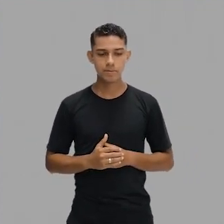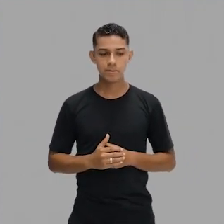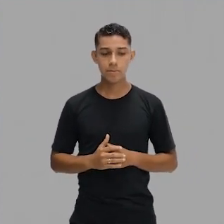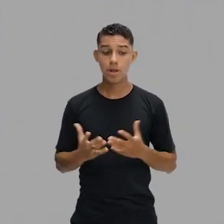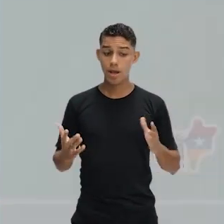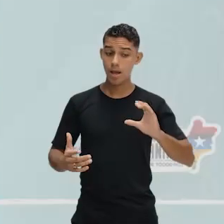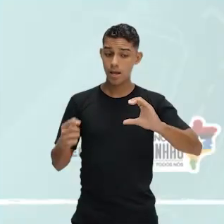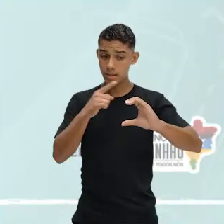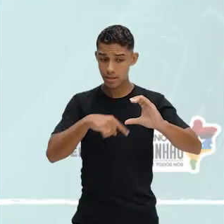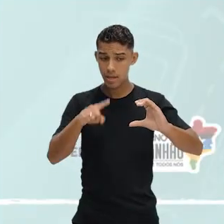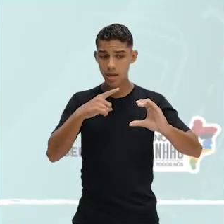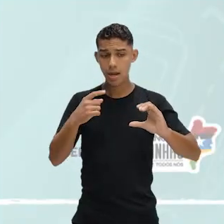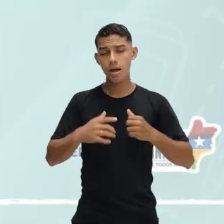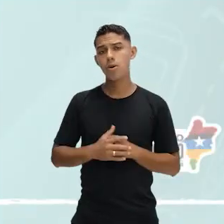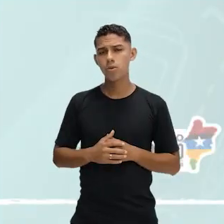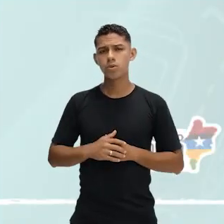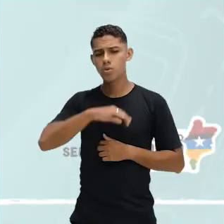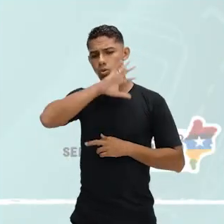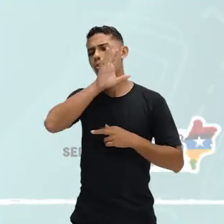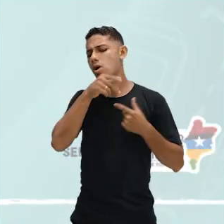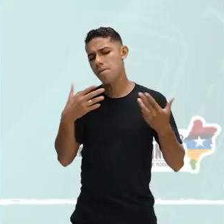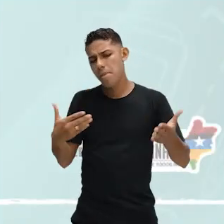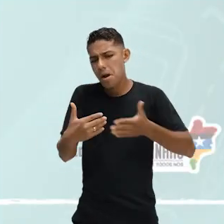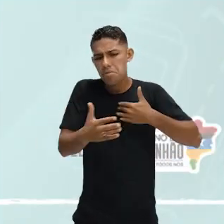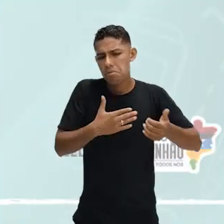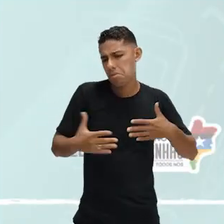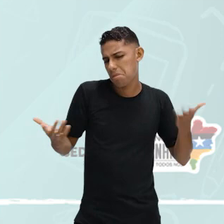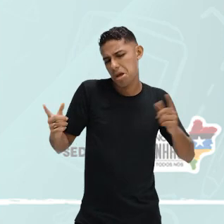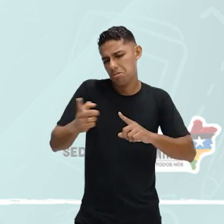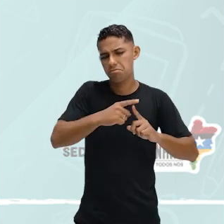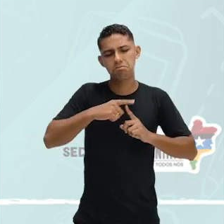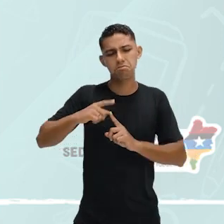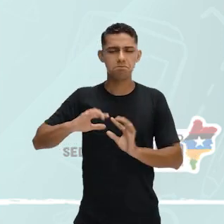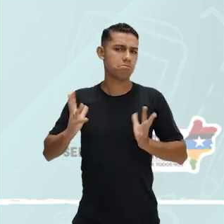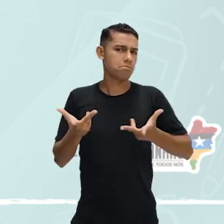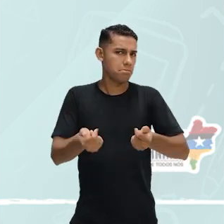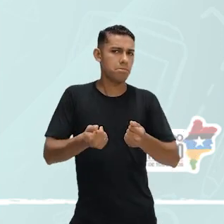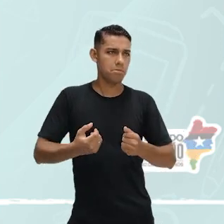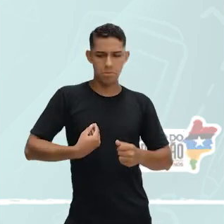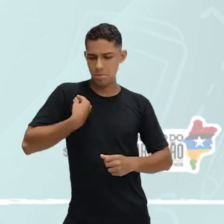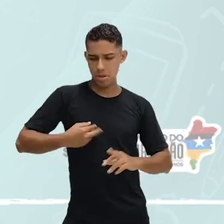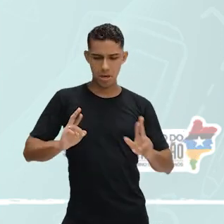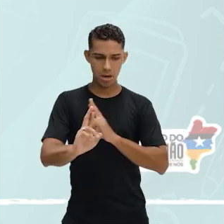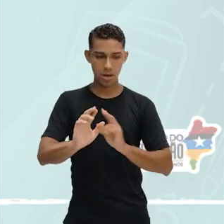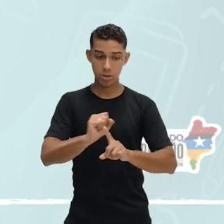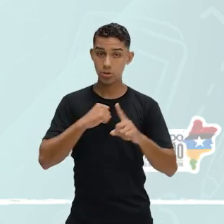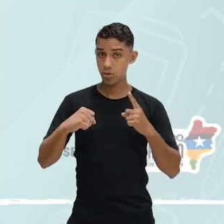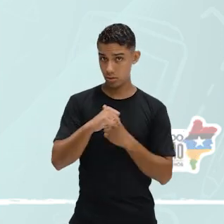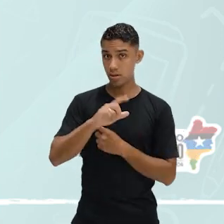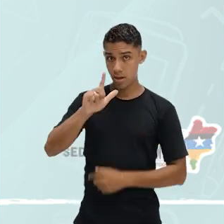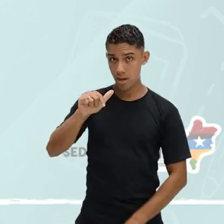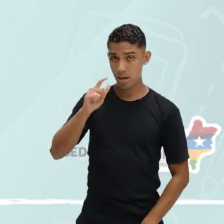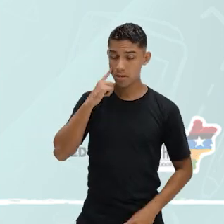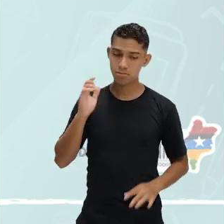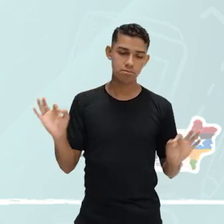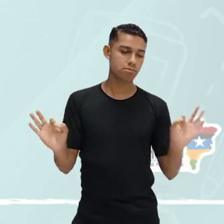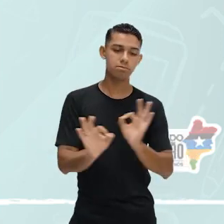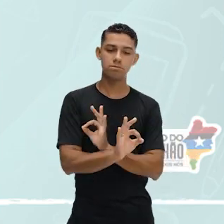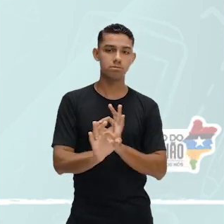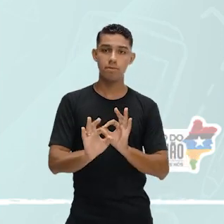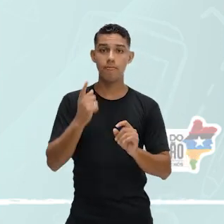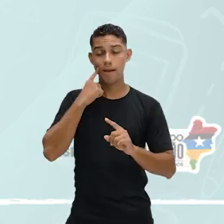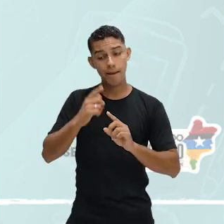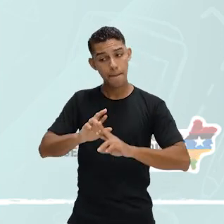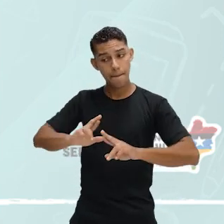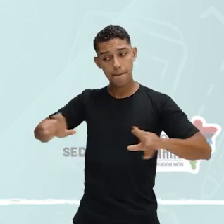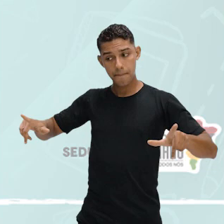um animal desprovido de qualquer tipo de capacidade de relação social? Bom, o contratualismo não se refere necessariamente a isso, até porque existem divergências